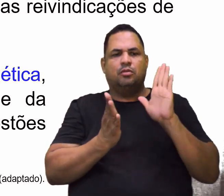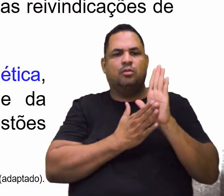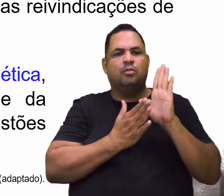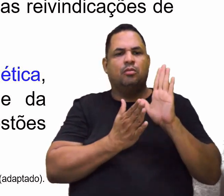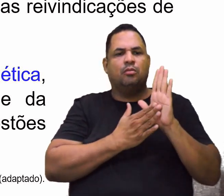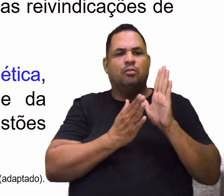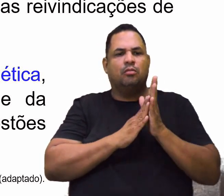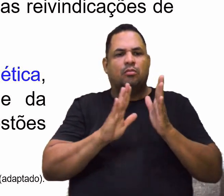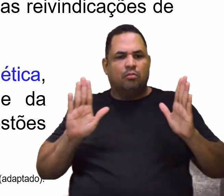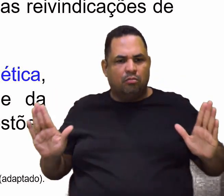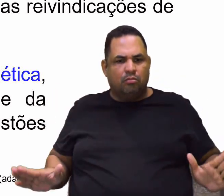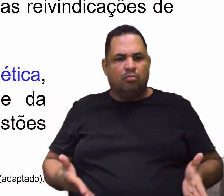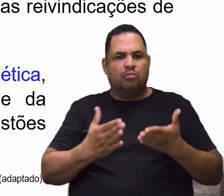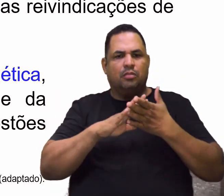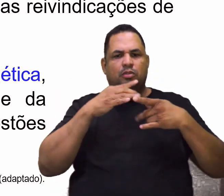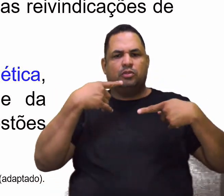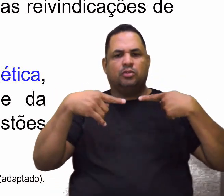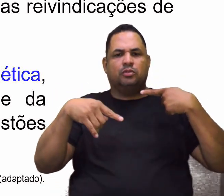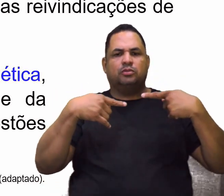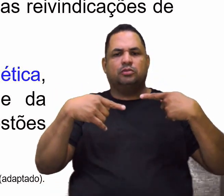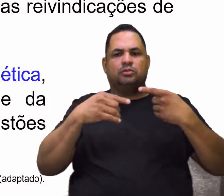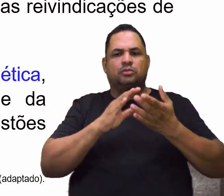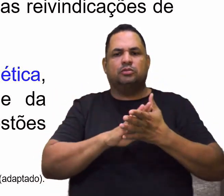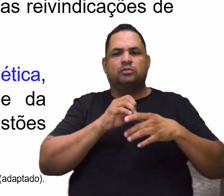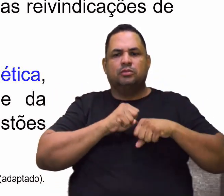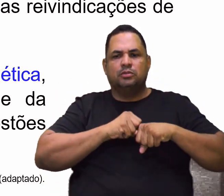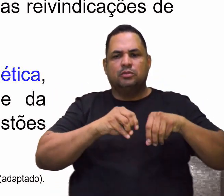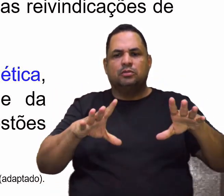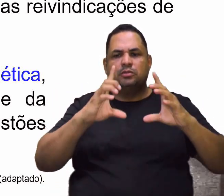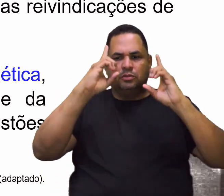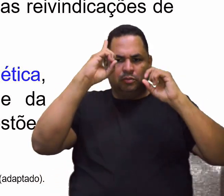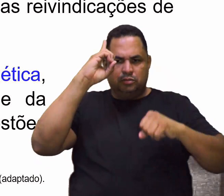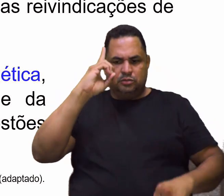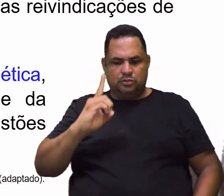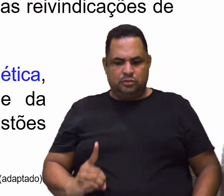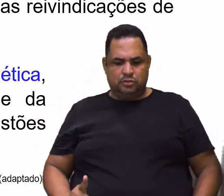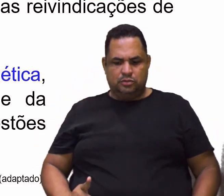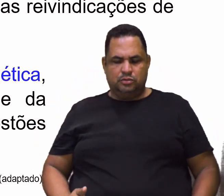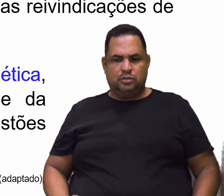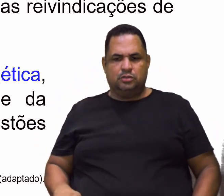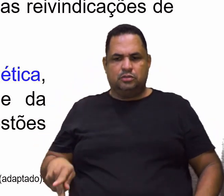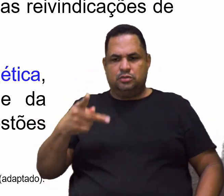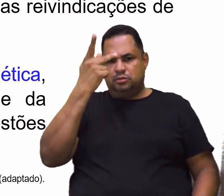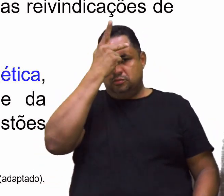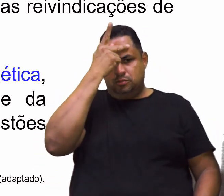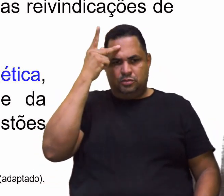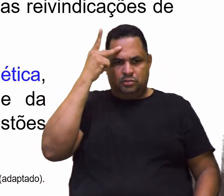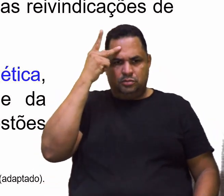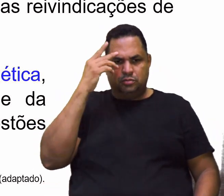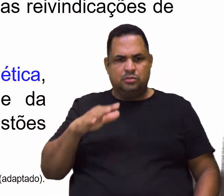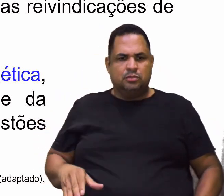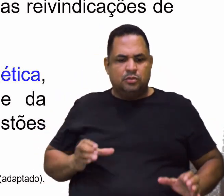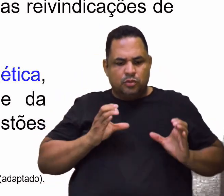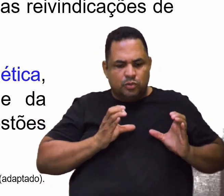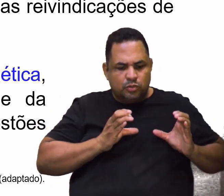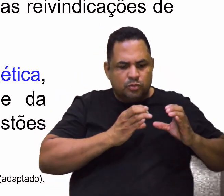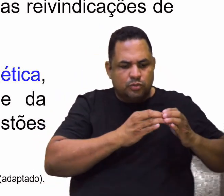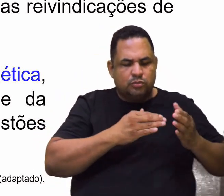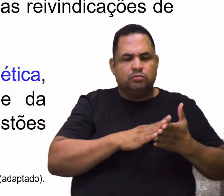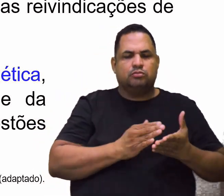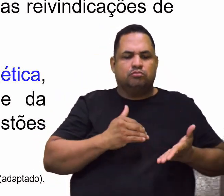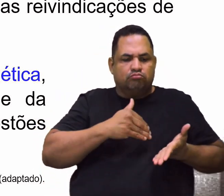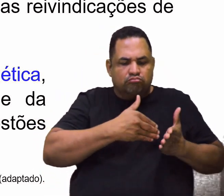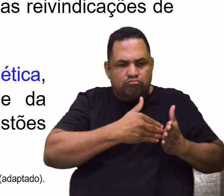que estimularam discussões sobre a extensão dos direitos civis. Até então não tinha. Das minorias excluídas